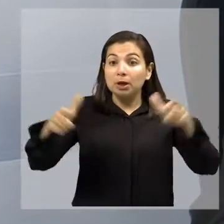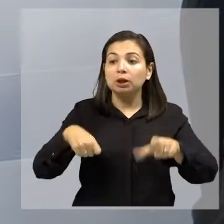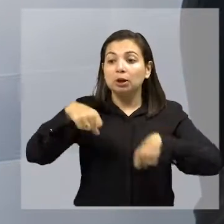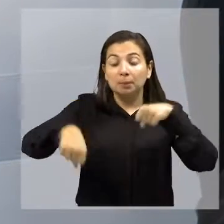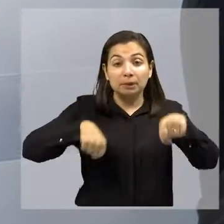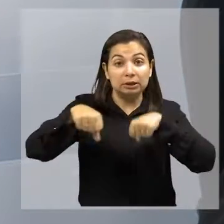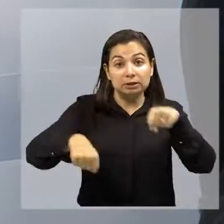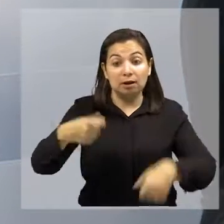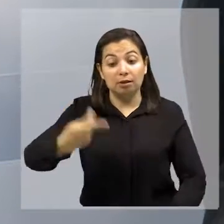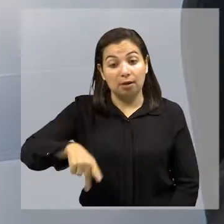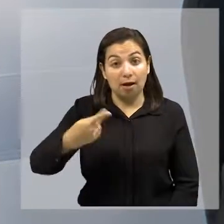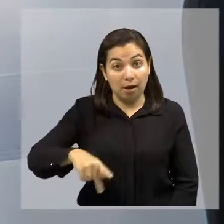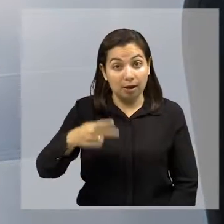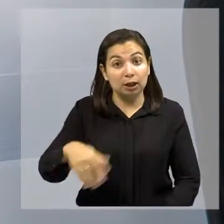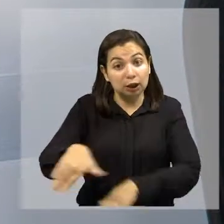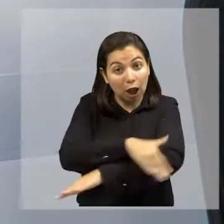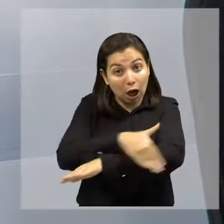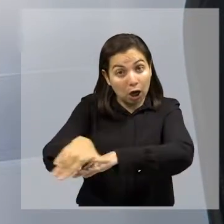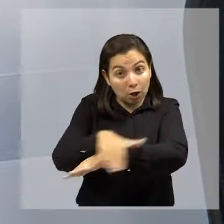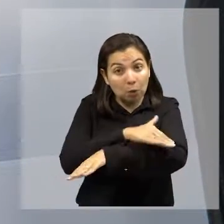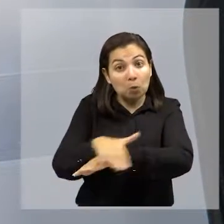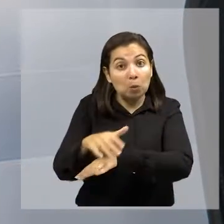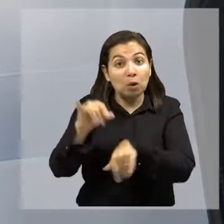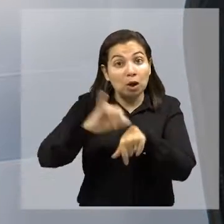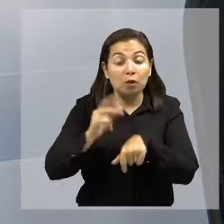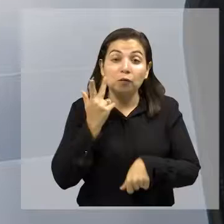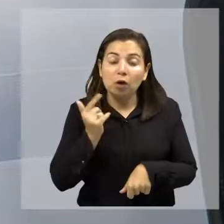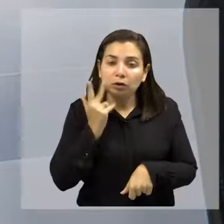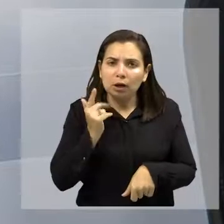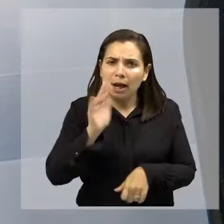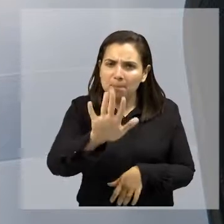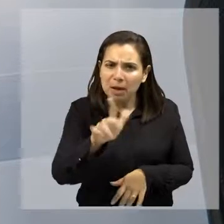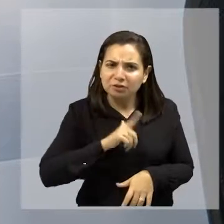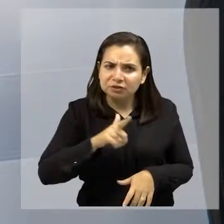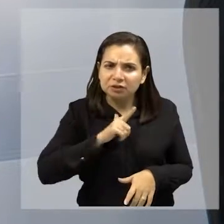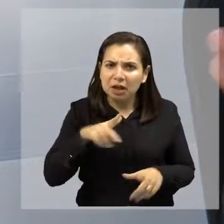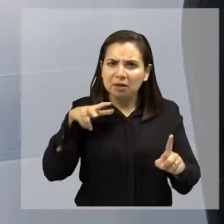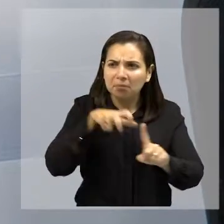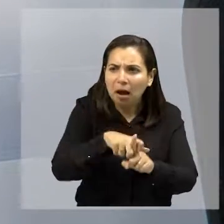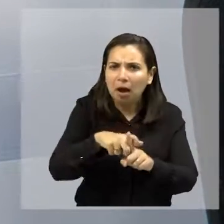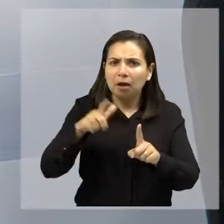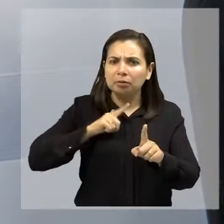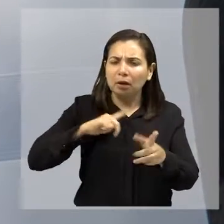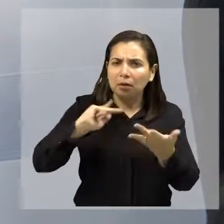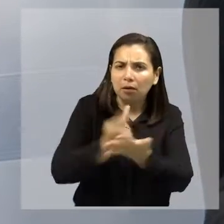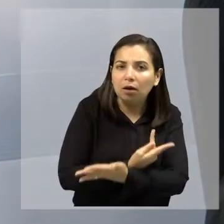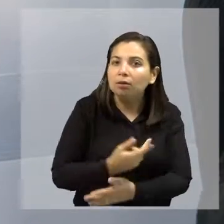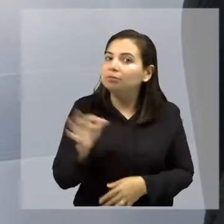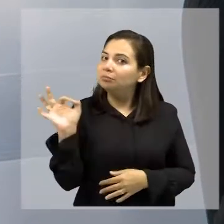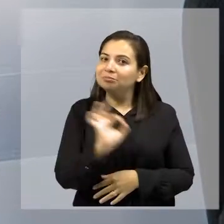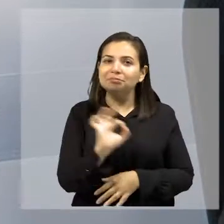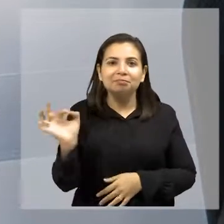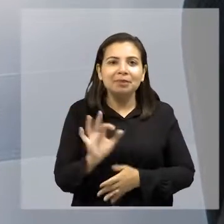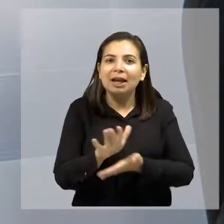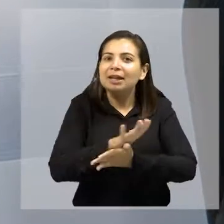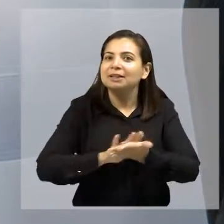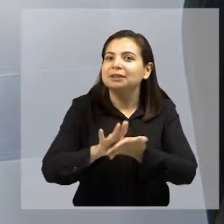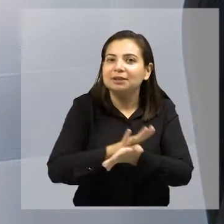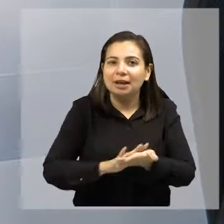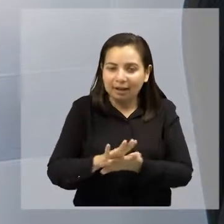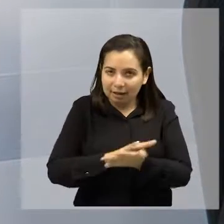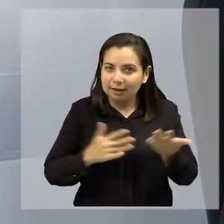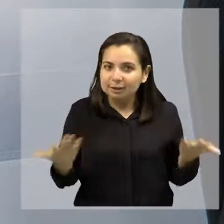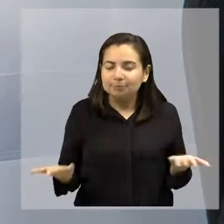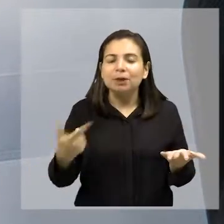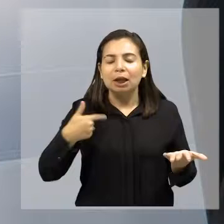nas vias de Fortaleza não representa um aumento de acidentes com bicicletas. Quero lembrar aqui, até para evocar a memória de um